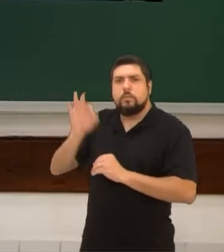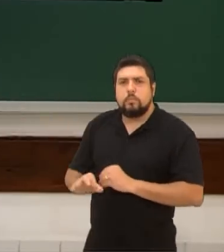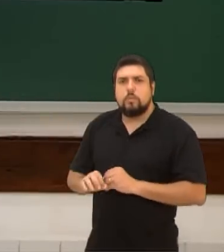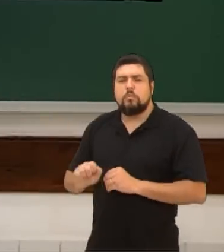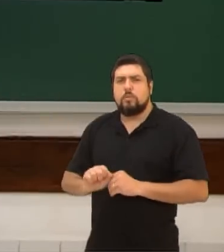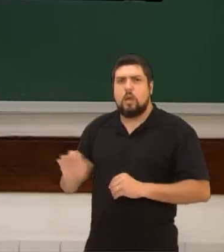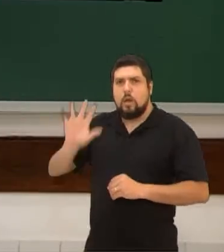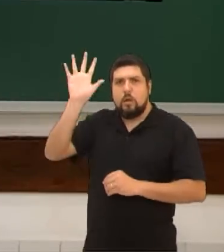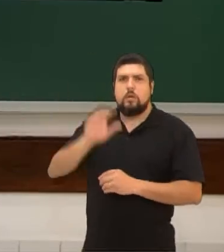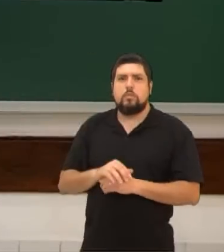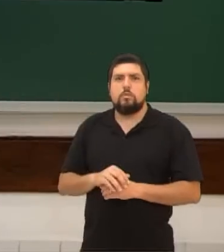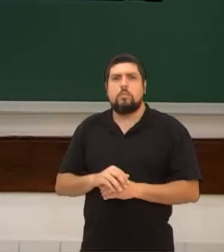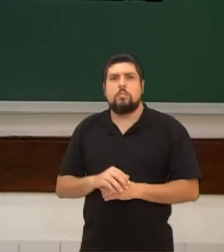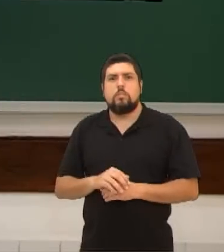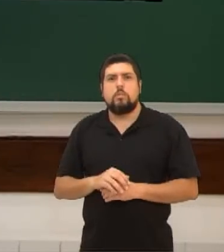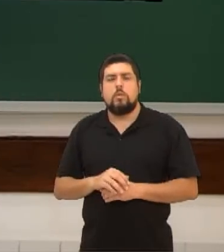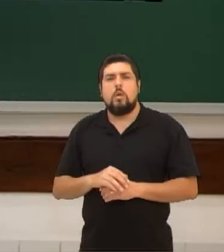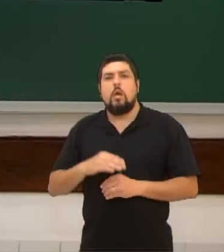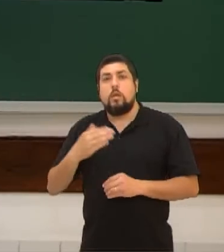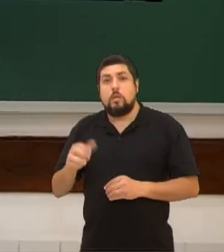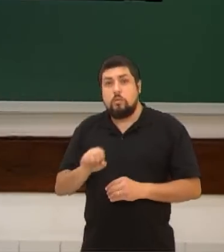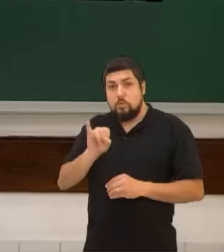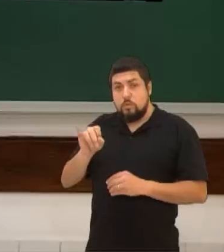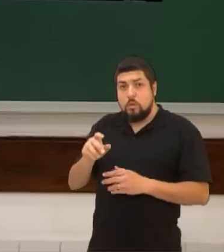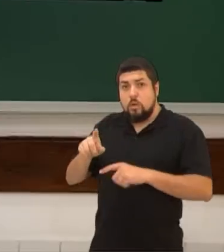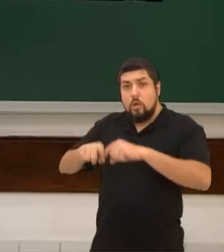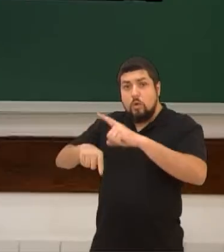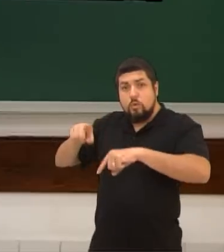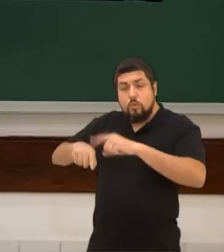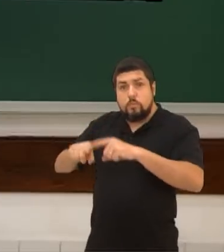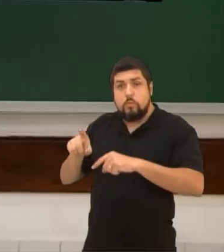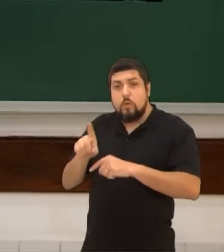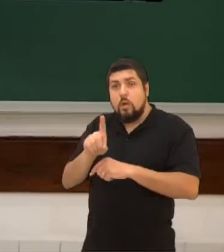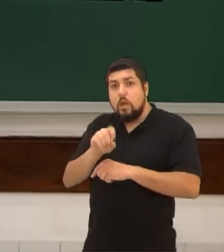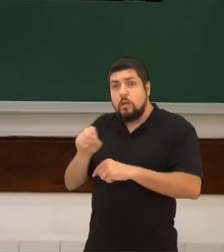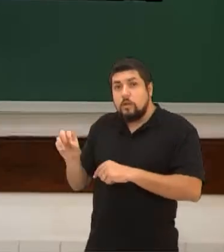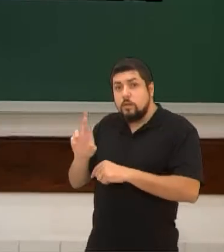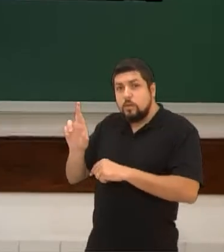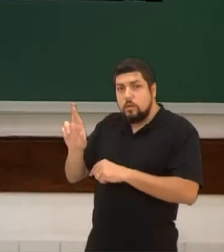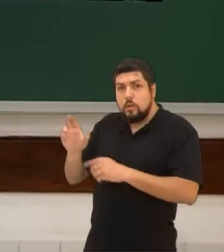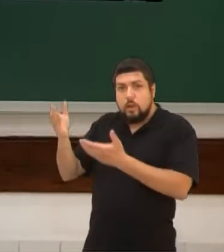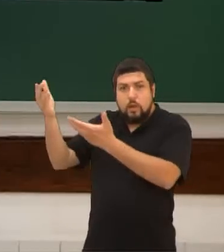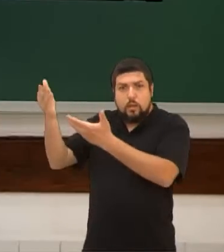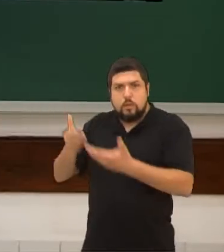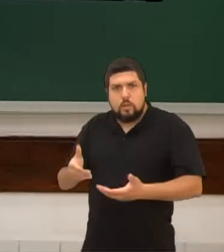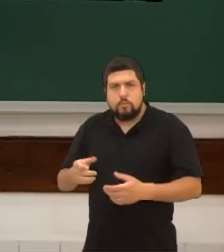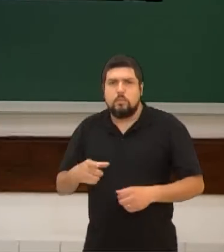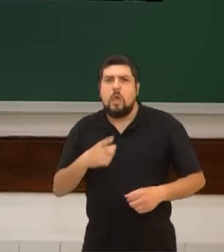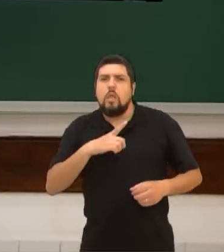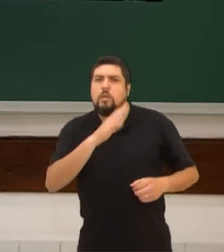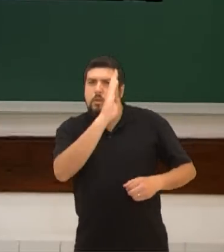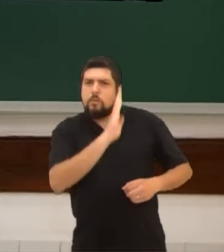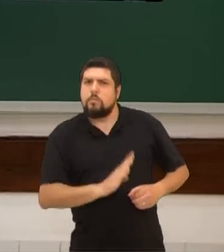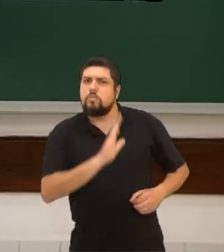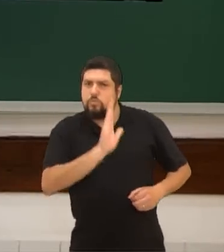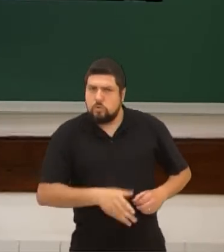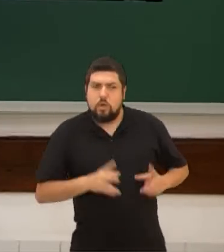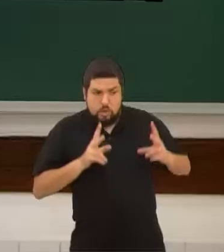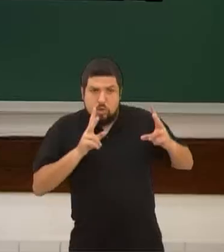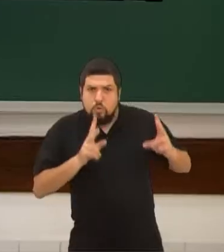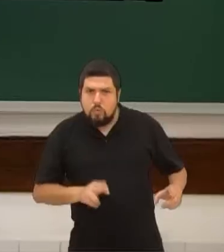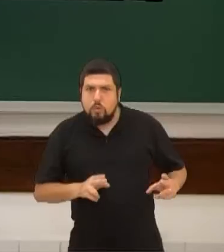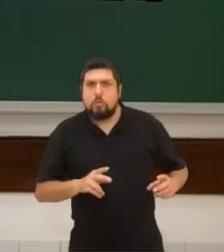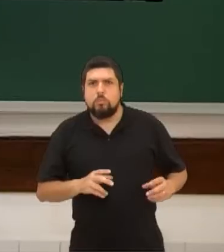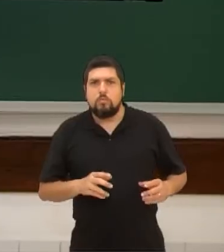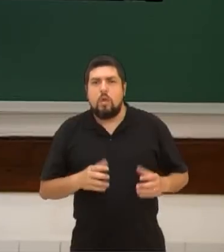um produto de R$100, e se tivesse um produto que era produzido no Brasil, e mesmo assim eu quisesse comprar esse produto